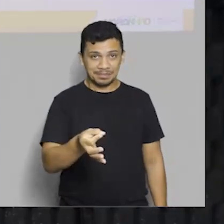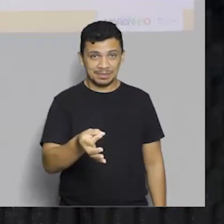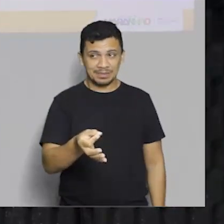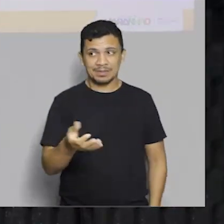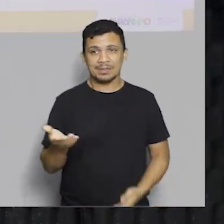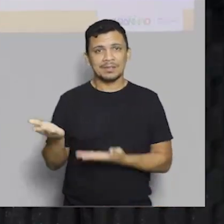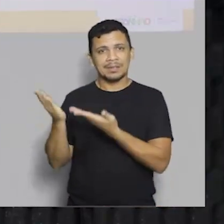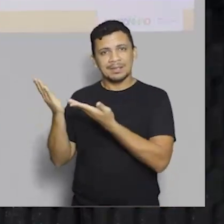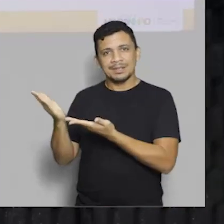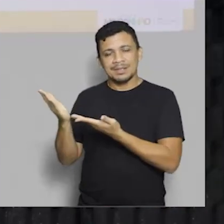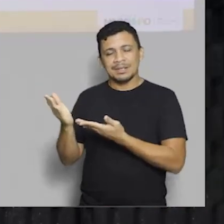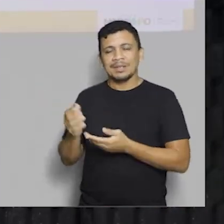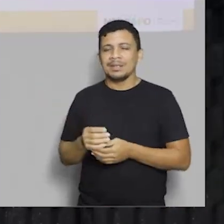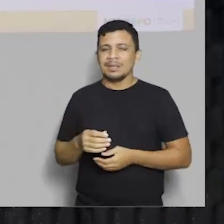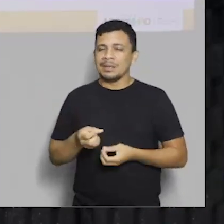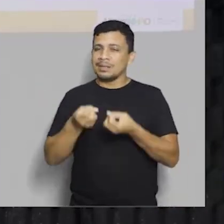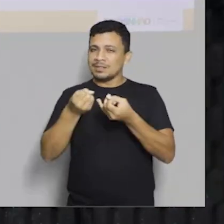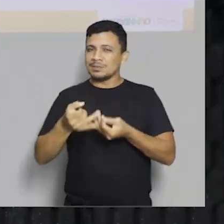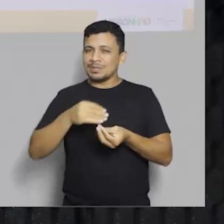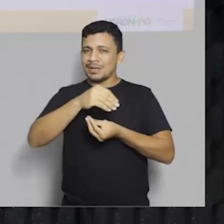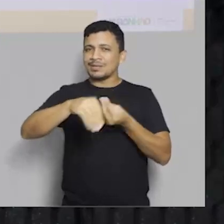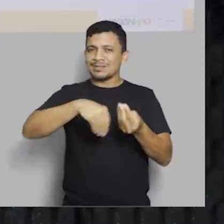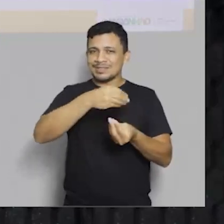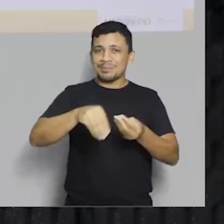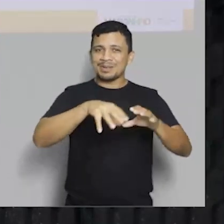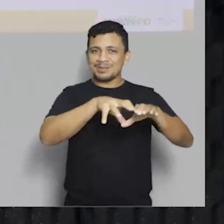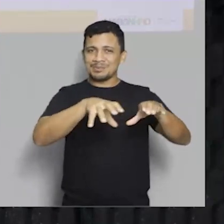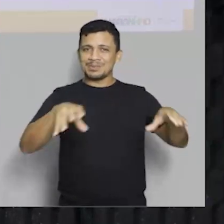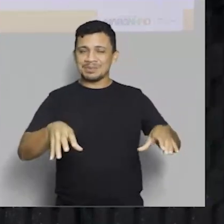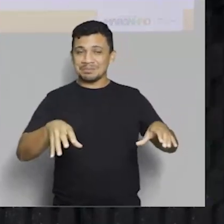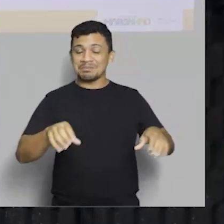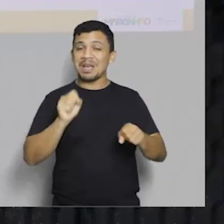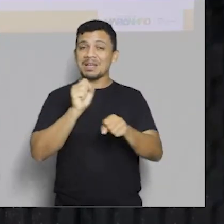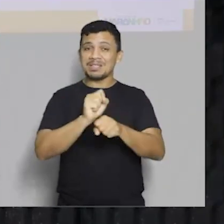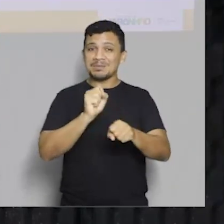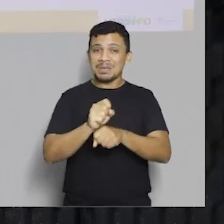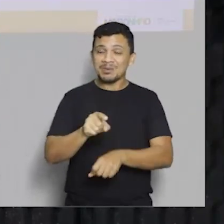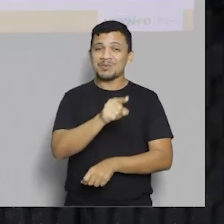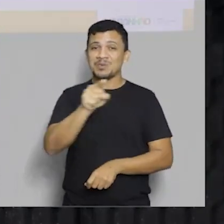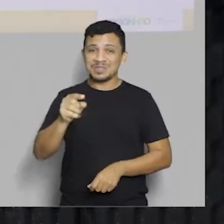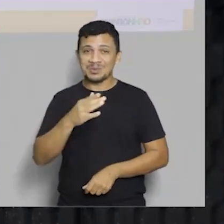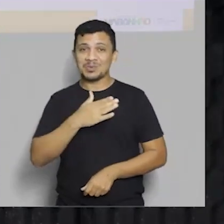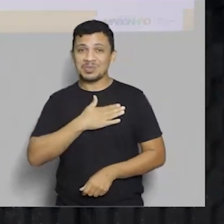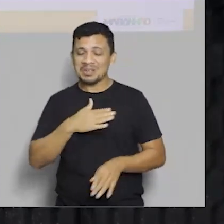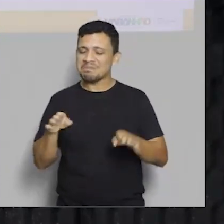Turminha, um pouquinho sobre separação de misturas. Espero que vocês tenham gostado